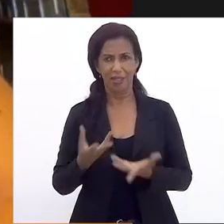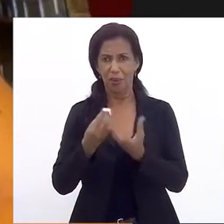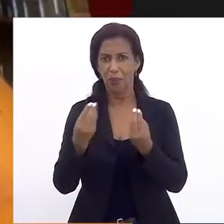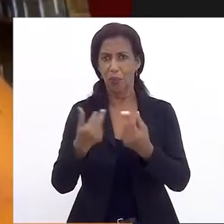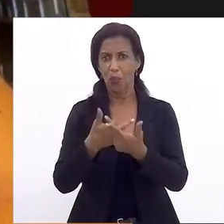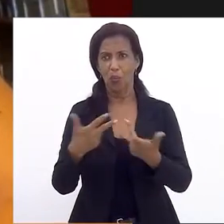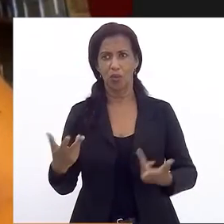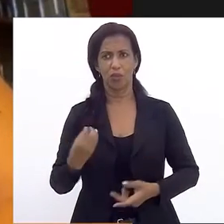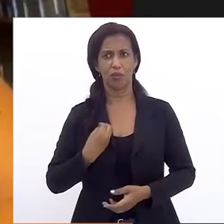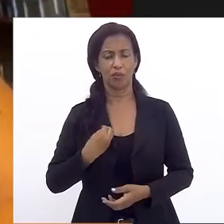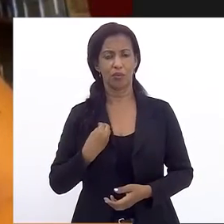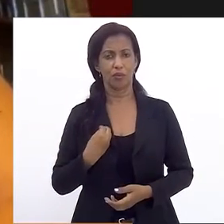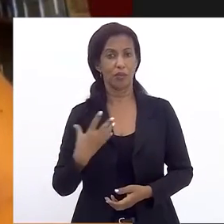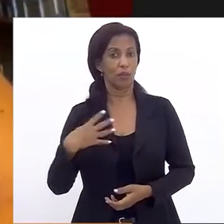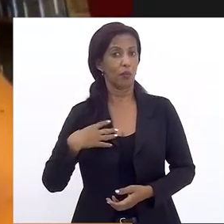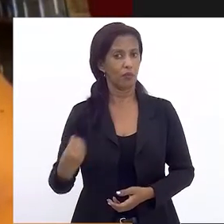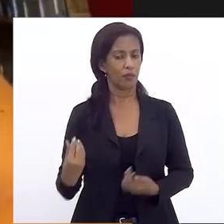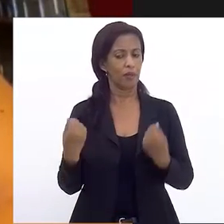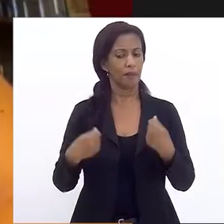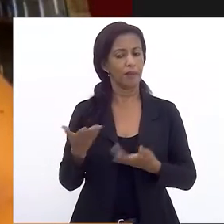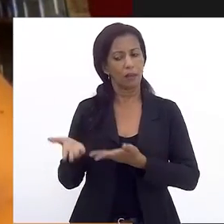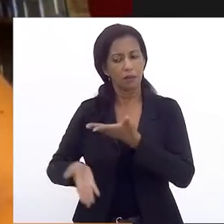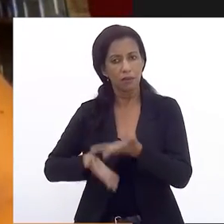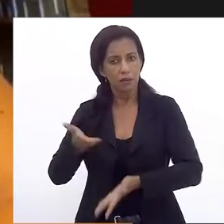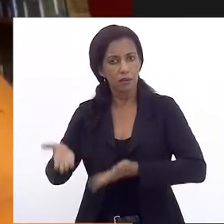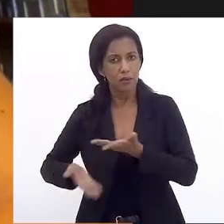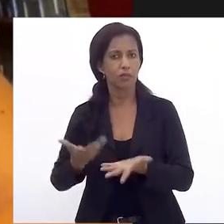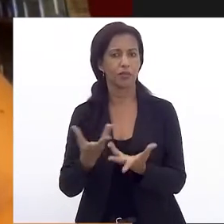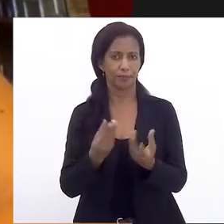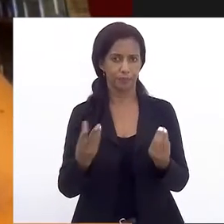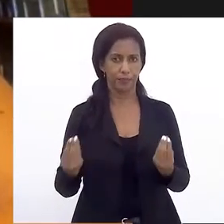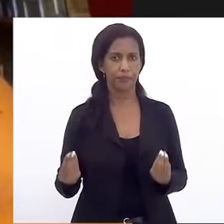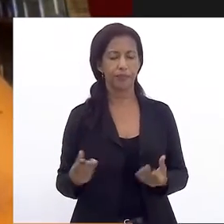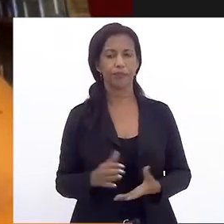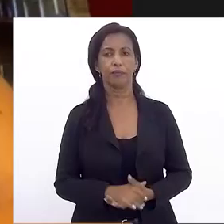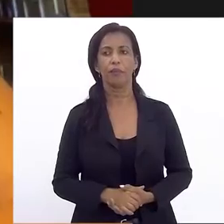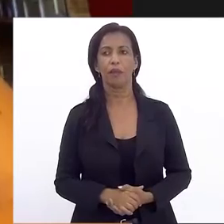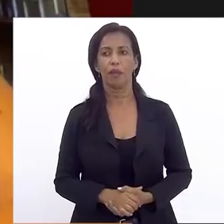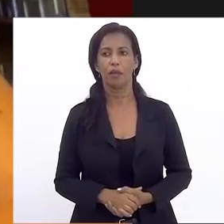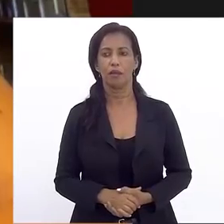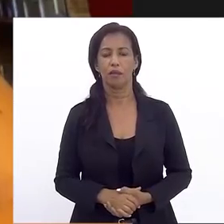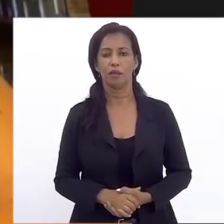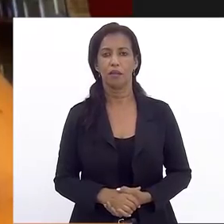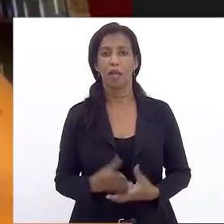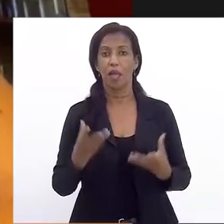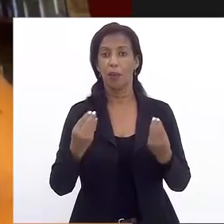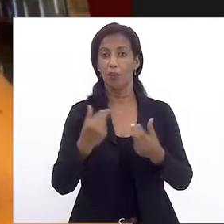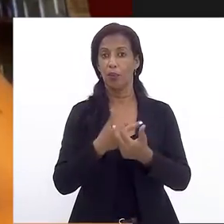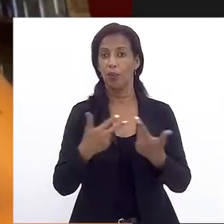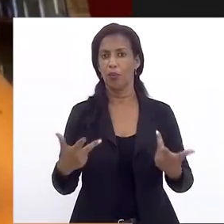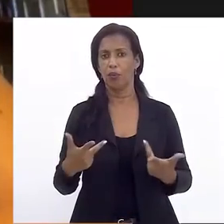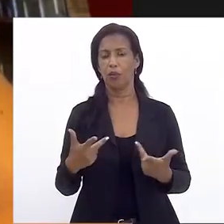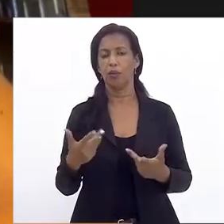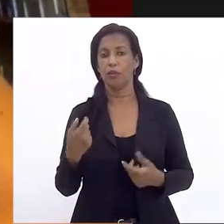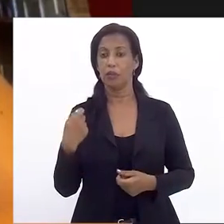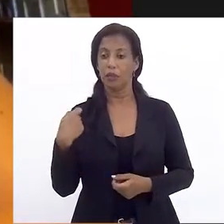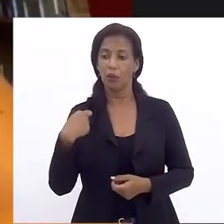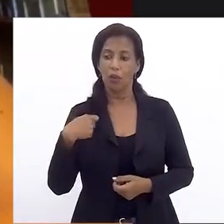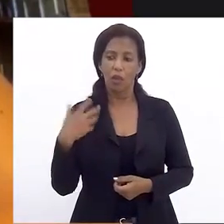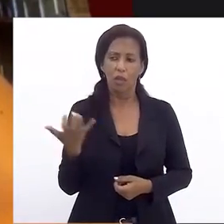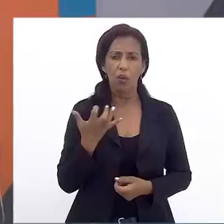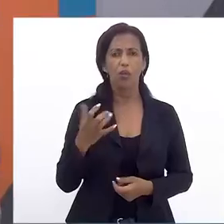primeiro mandato como deputada. Então é muito corrida a nossa vida, e filho, a gente precisa se dedicar